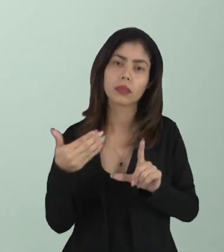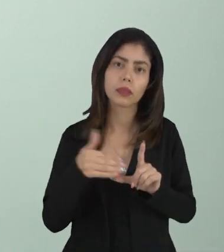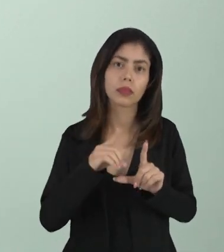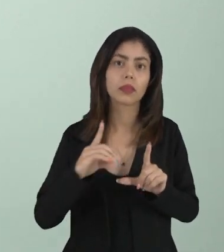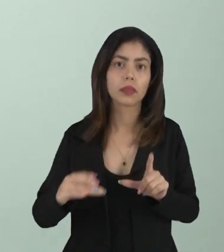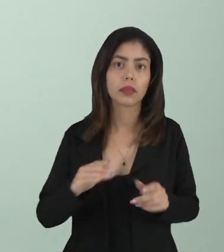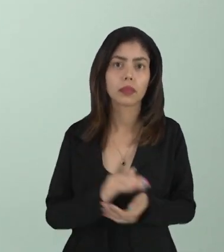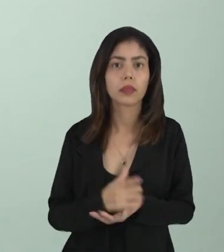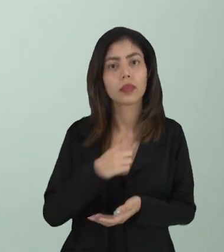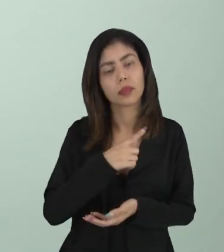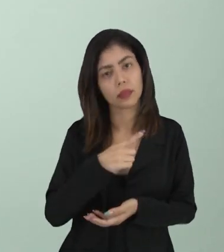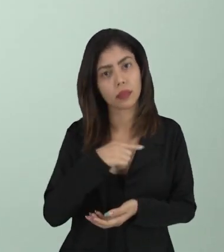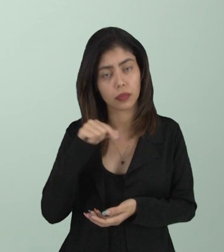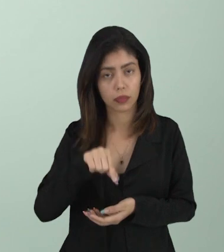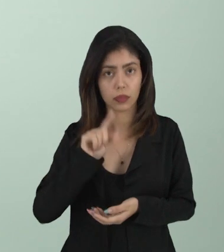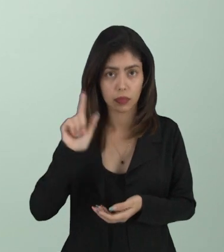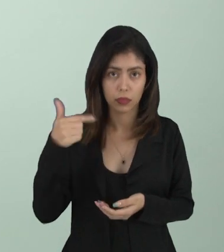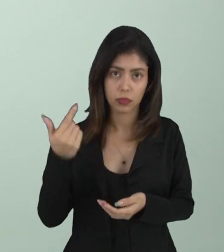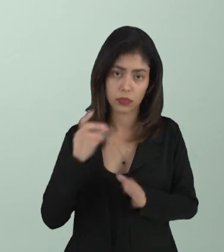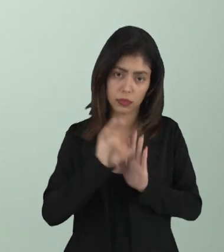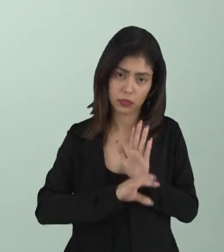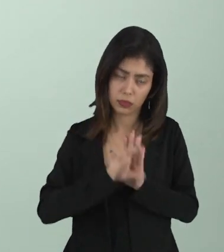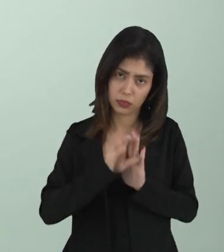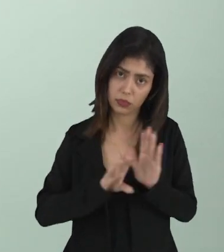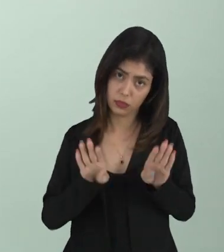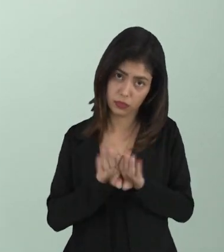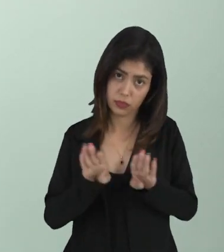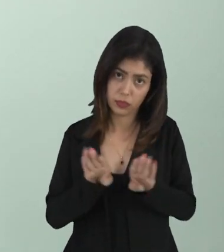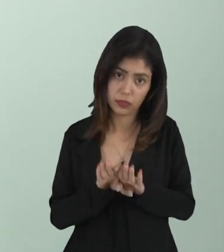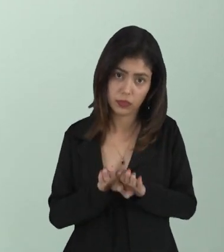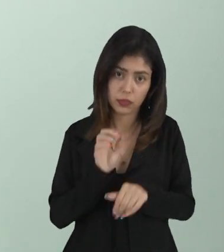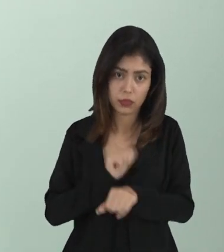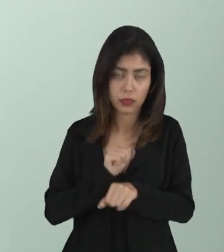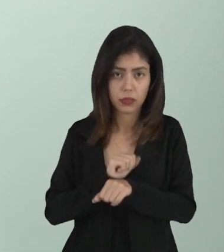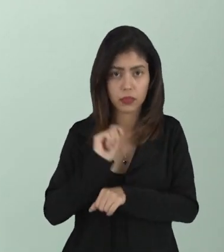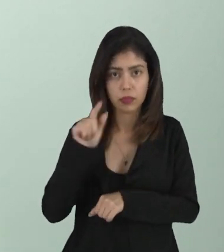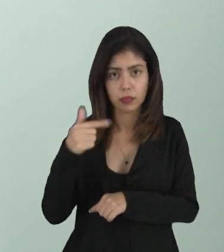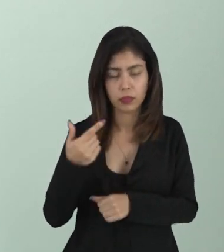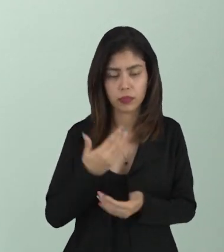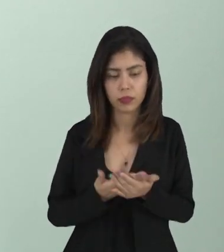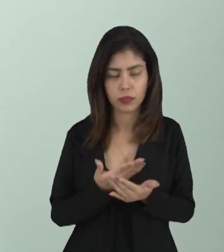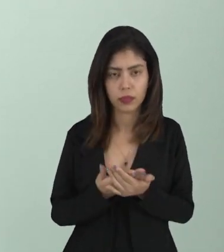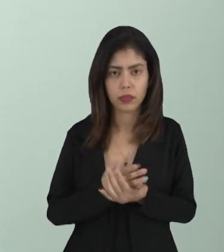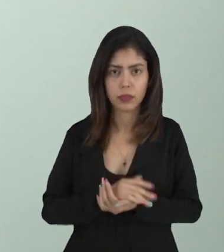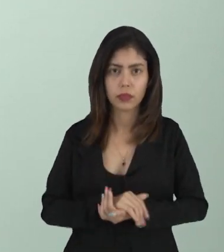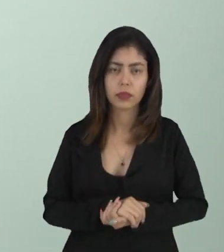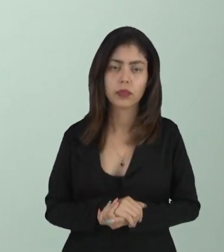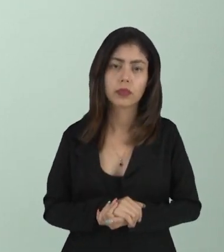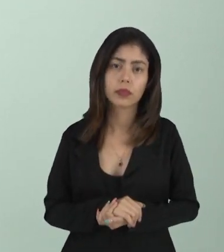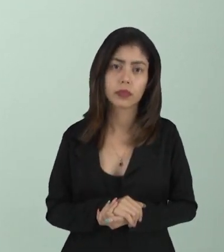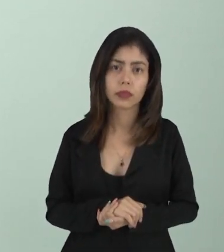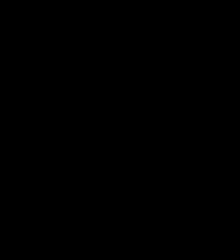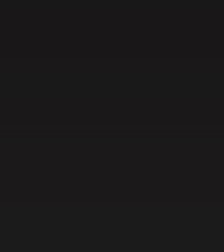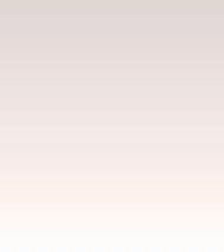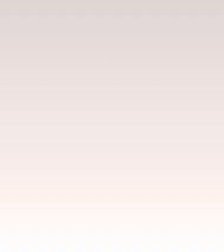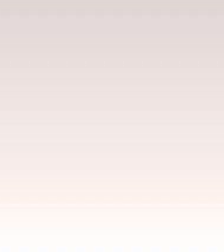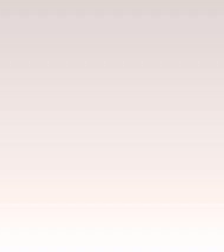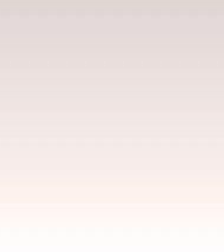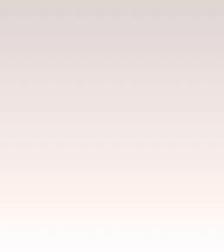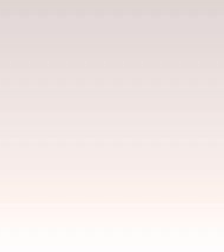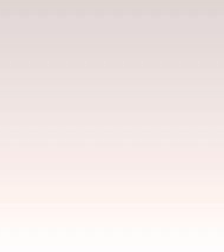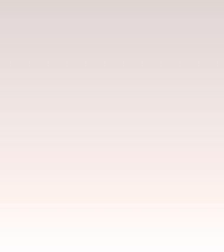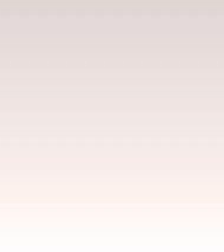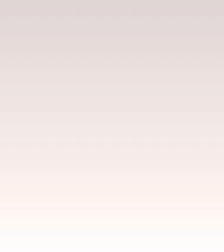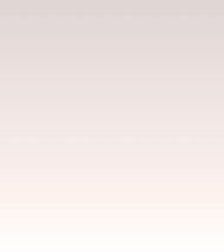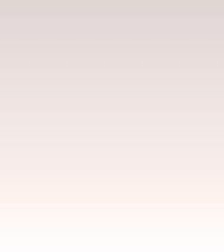acesse a plataforma Eduque para ter acesso a esse e outros conteúdos também. Eu te espero aqui na próxima aula.